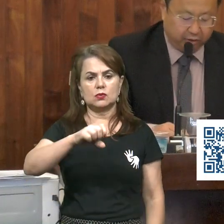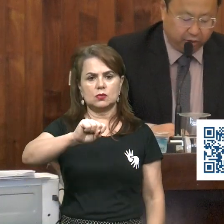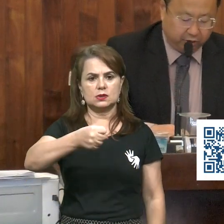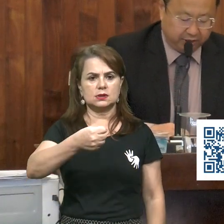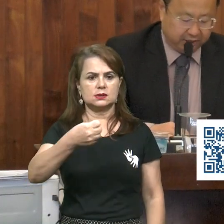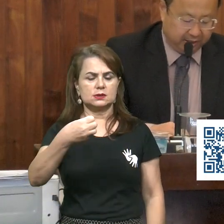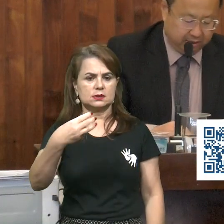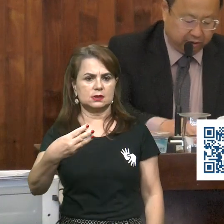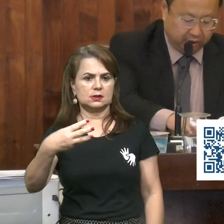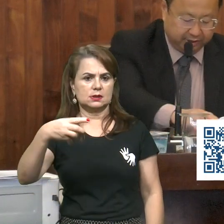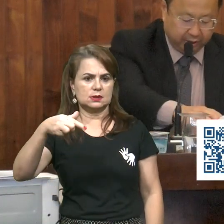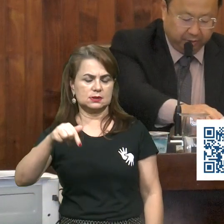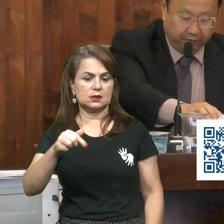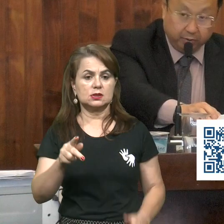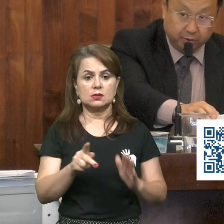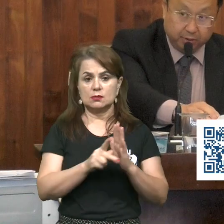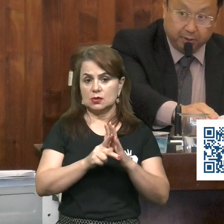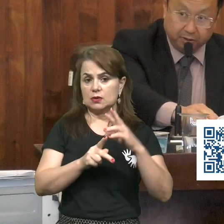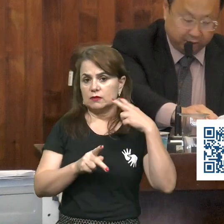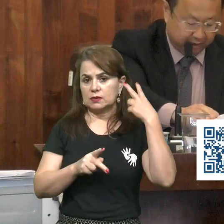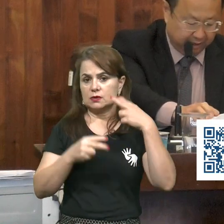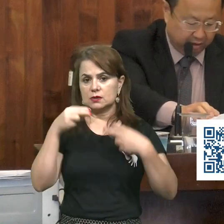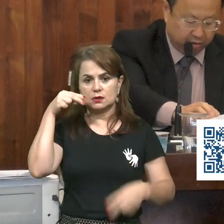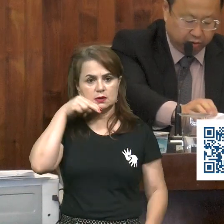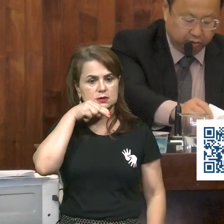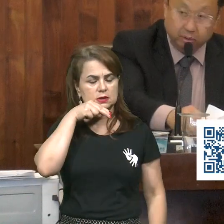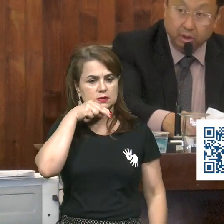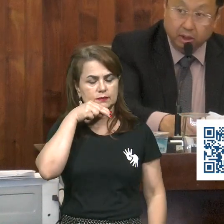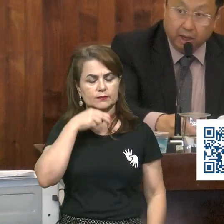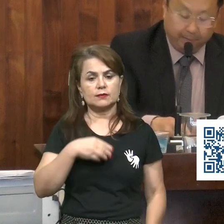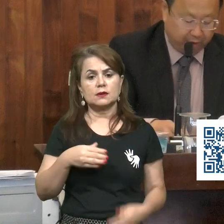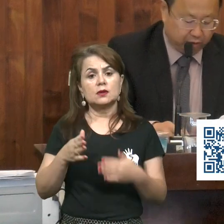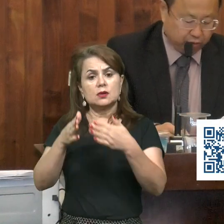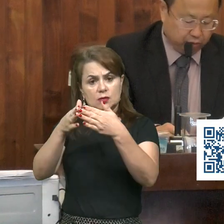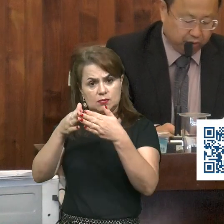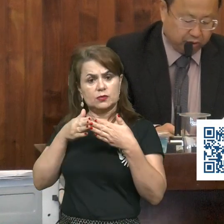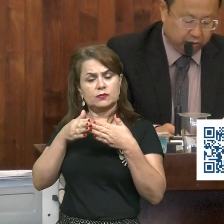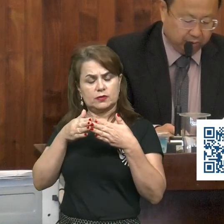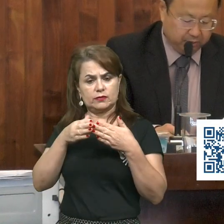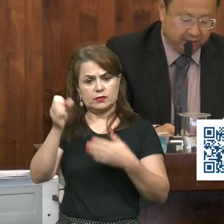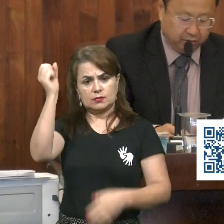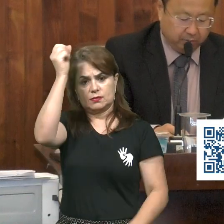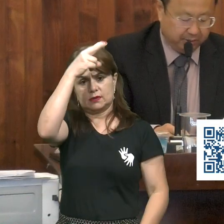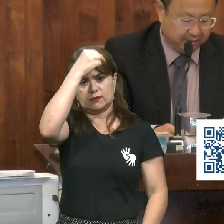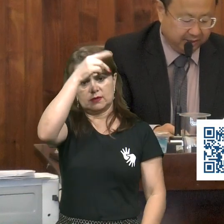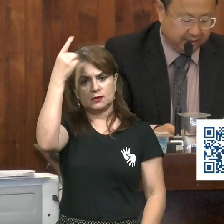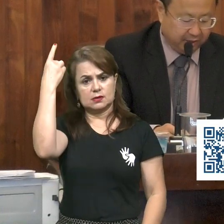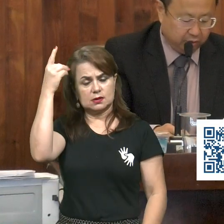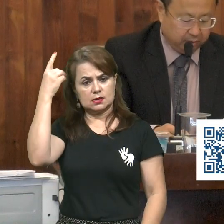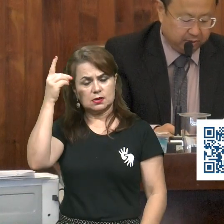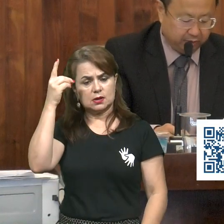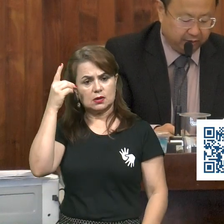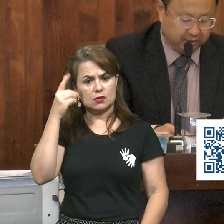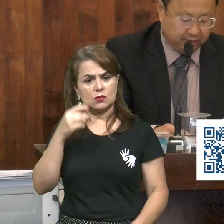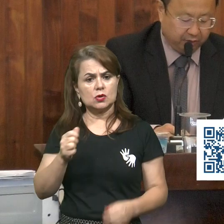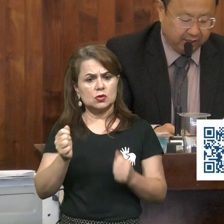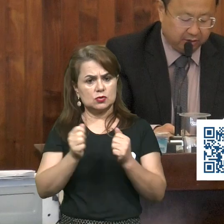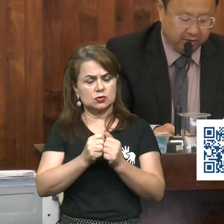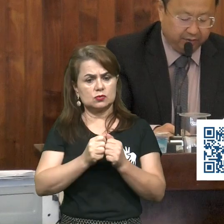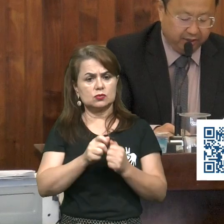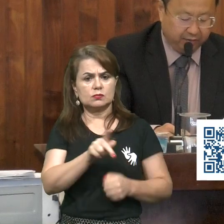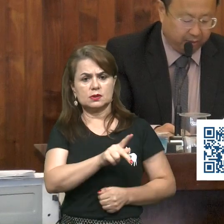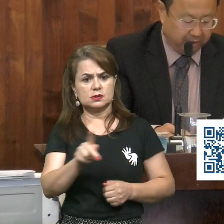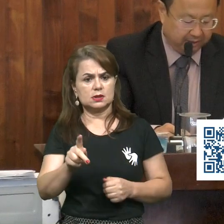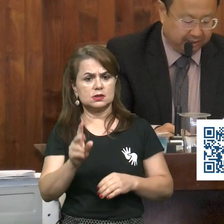1837-2023, vereador Dr. Nechar, solicitando ao prefeito municipal, senhor Daniel Alonso, após consulta junto ao diretor-presidente da Indurb, senhor Valdeci